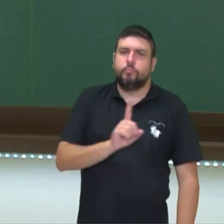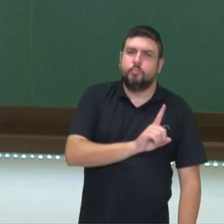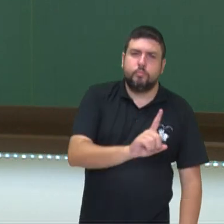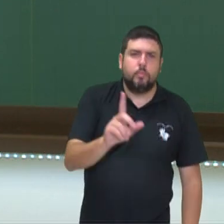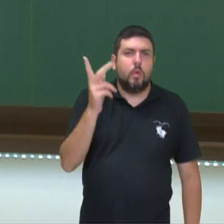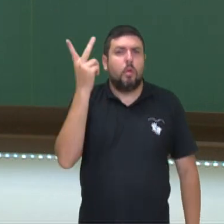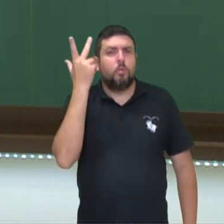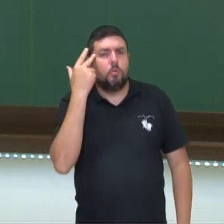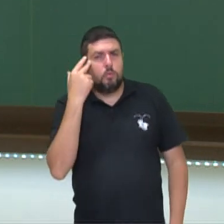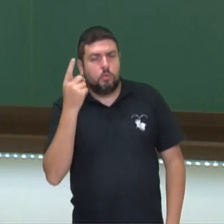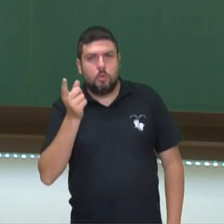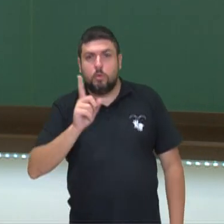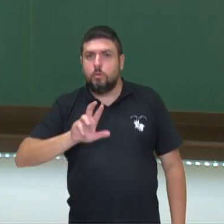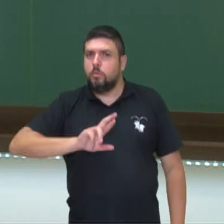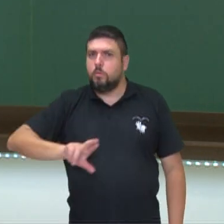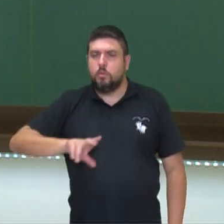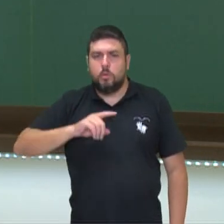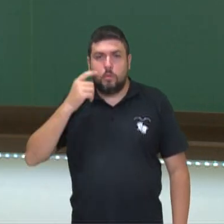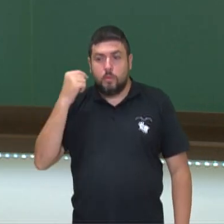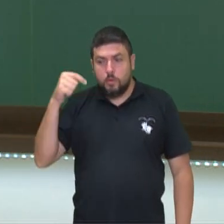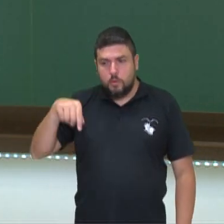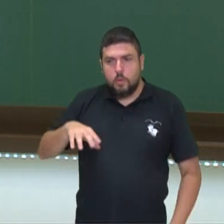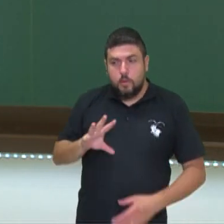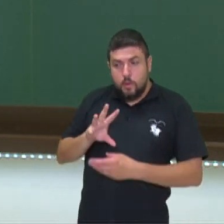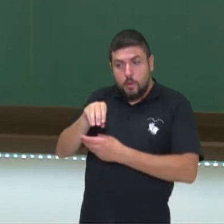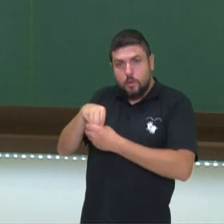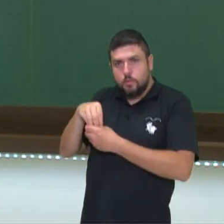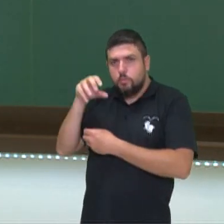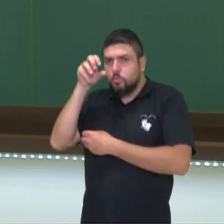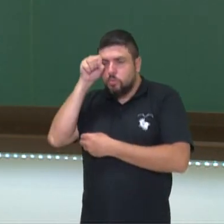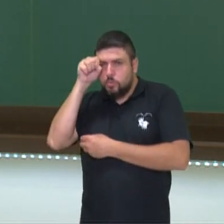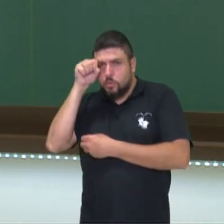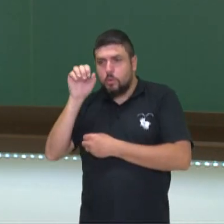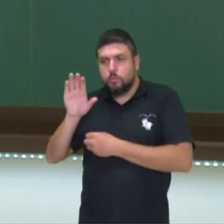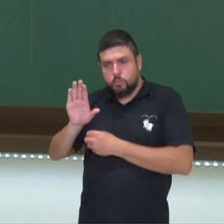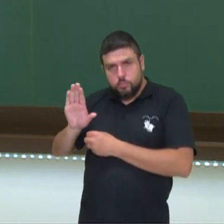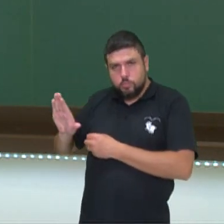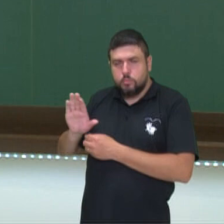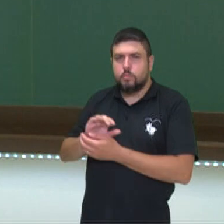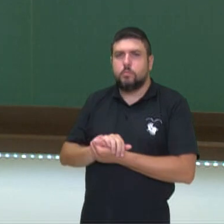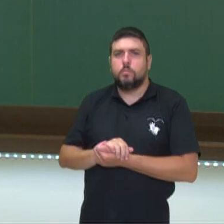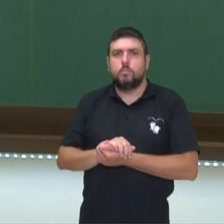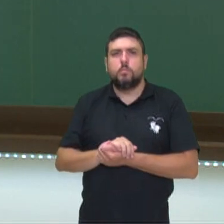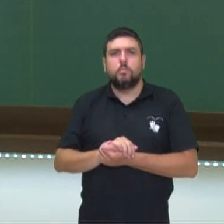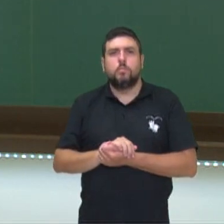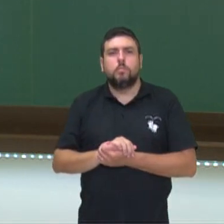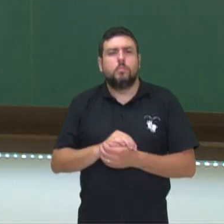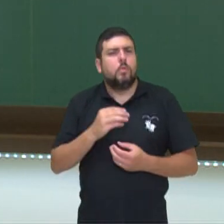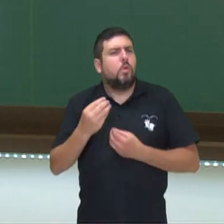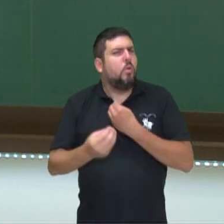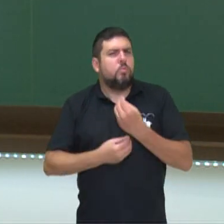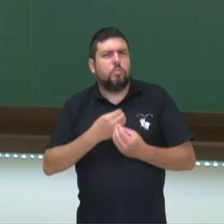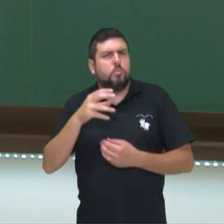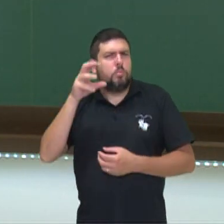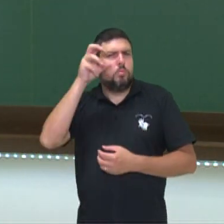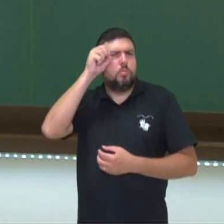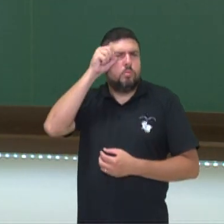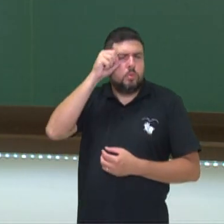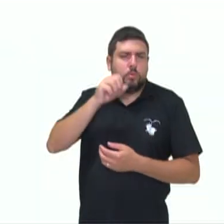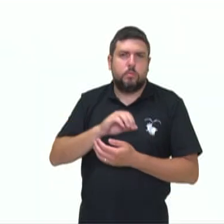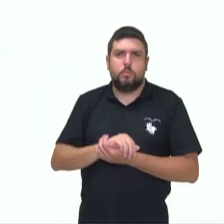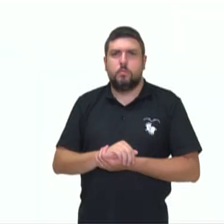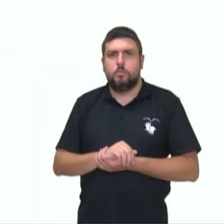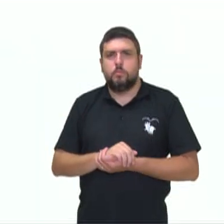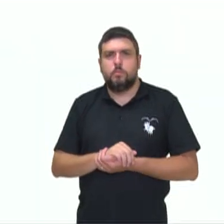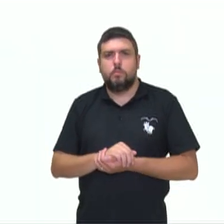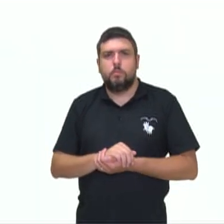deve ficar em isolamento em casa. Então você vai deixar lá em um espaço. Como deve ser esse quarto? A